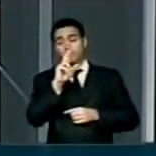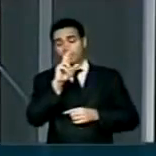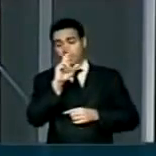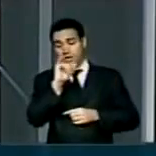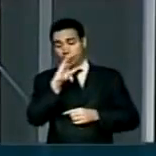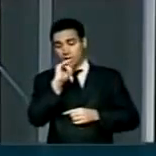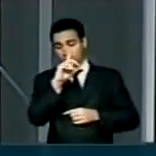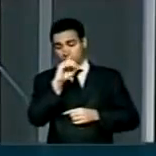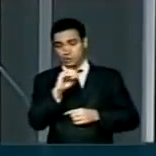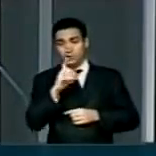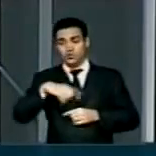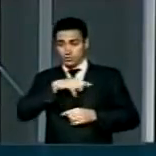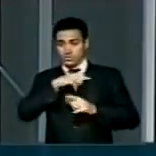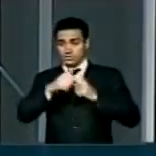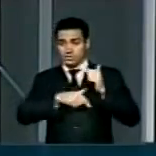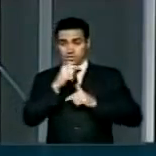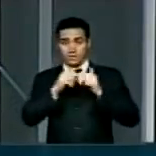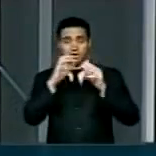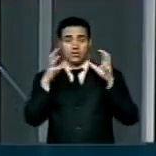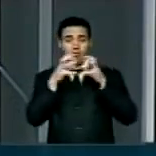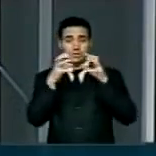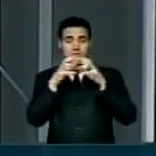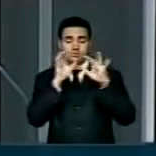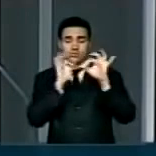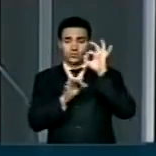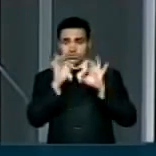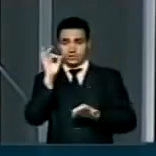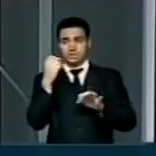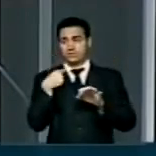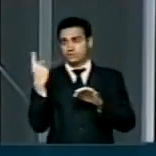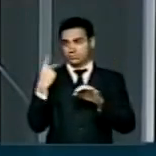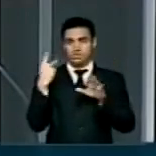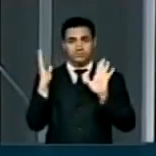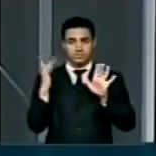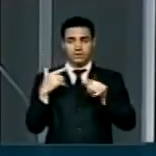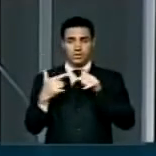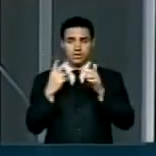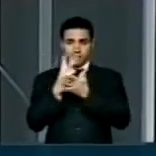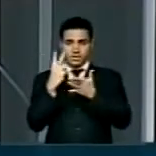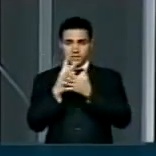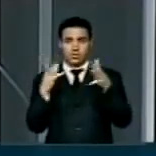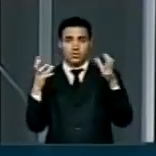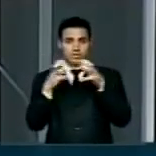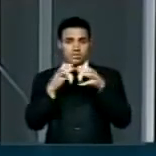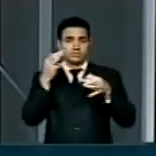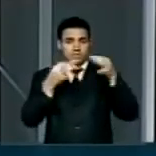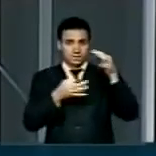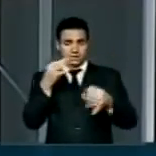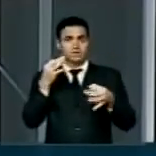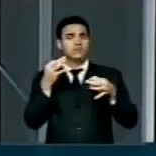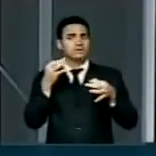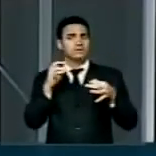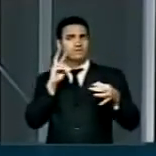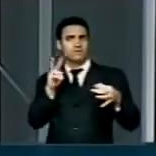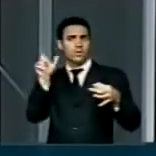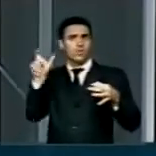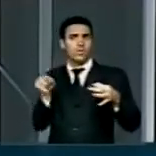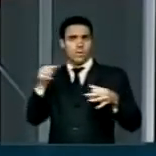Comissão de Justiça, tanto Vossa Excelência como esse deputado, nós vimos sempre a postura